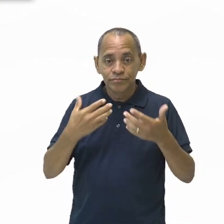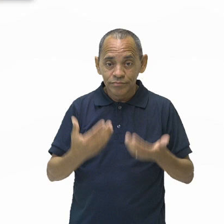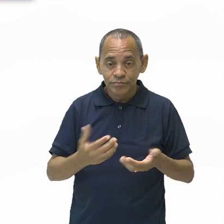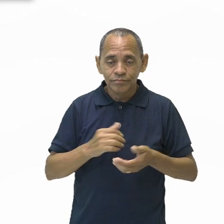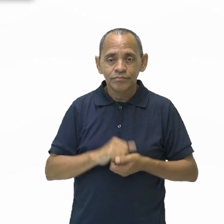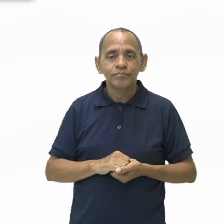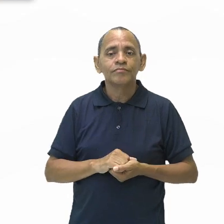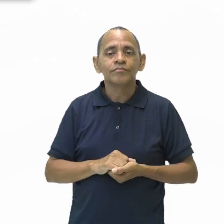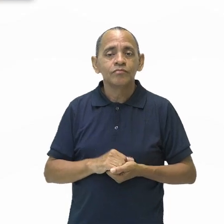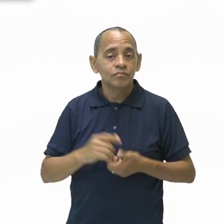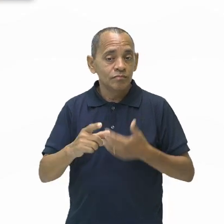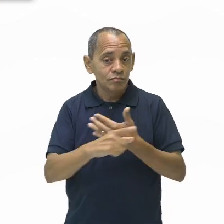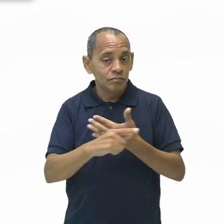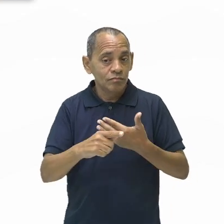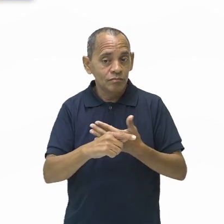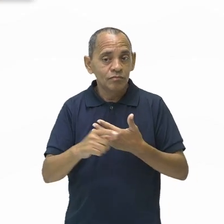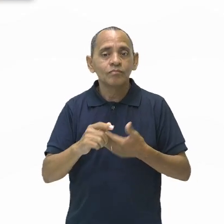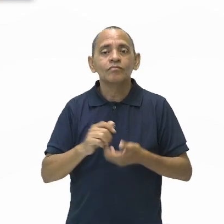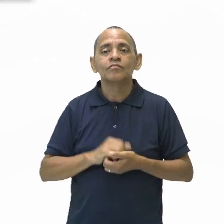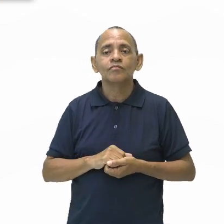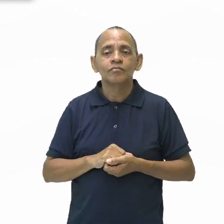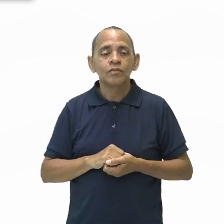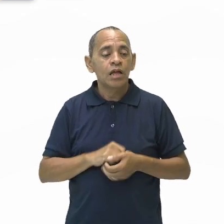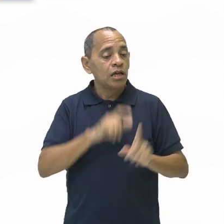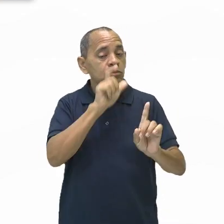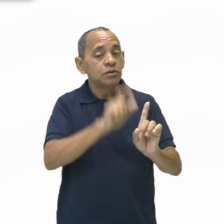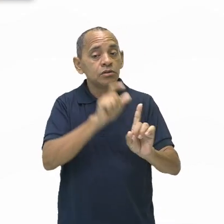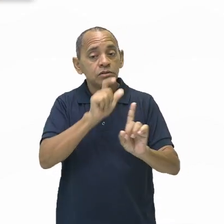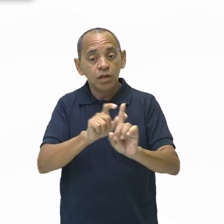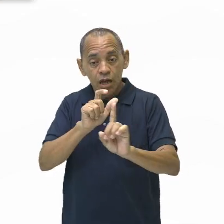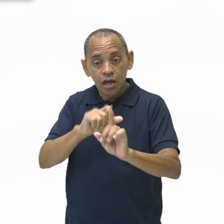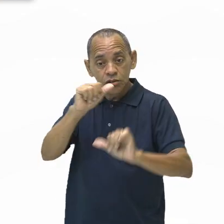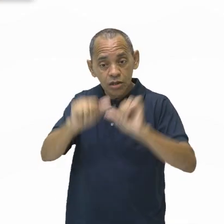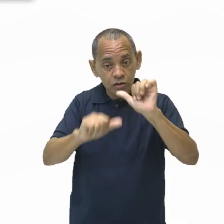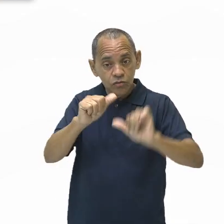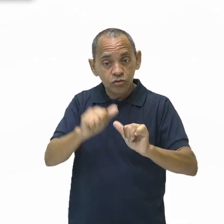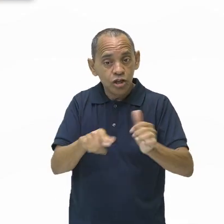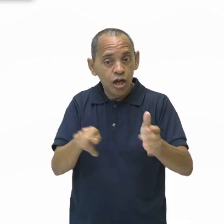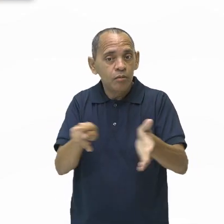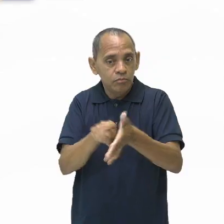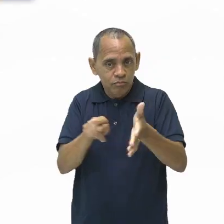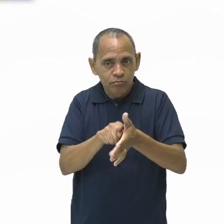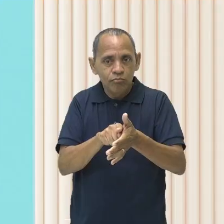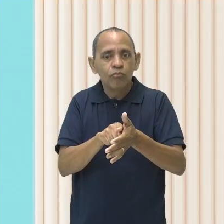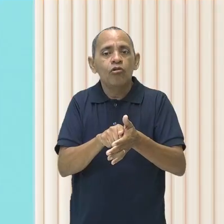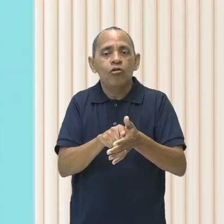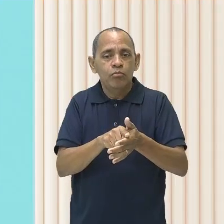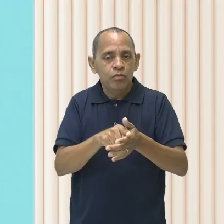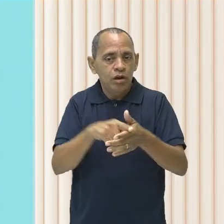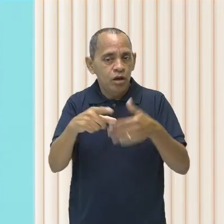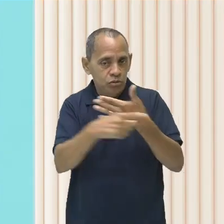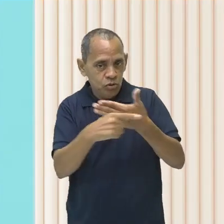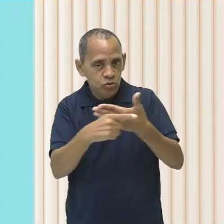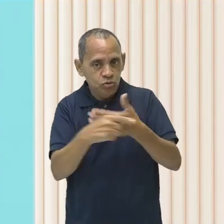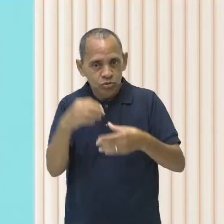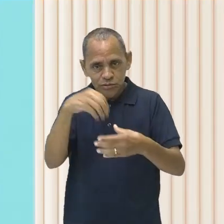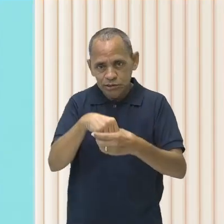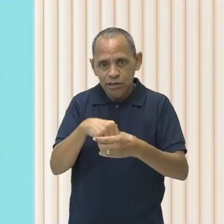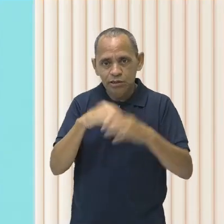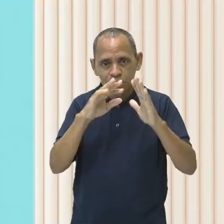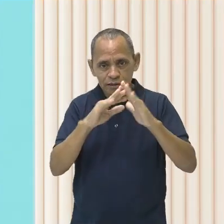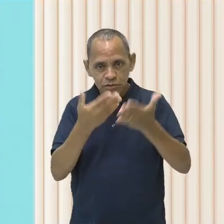de José de Alencar, porque as personagens que nós vamos analisar vai ser dele, né, dentro da escola literária que